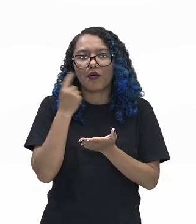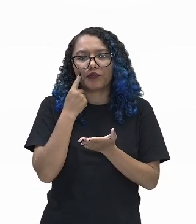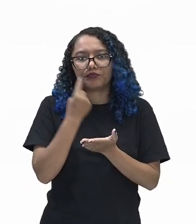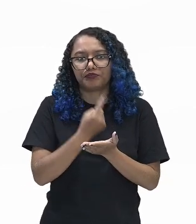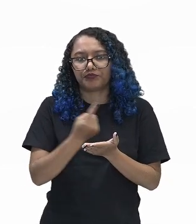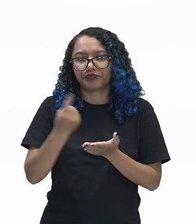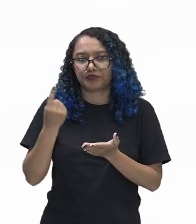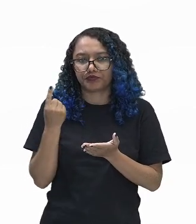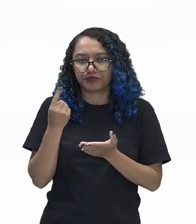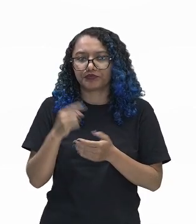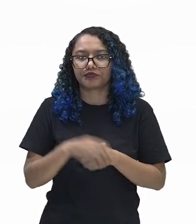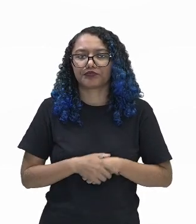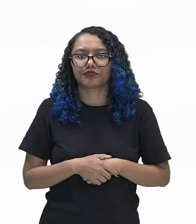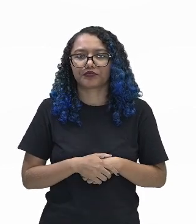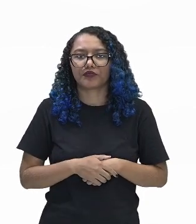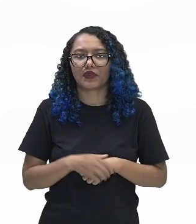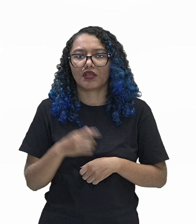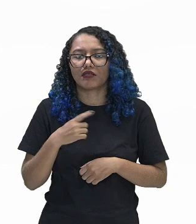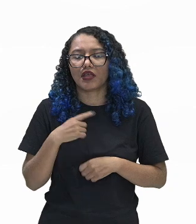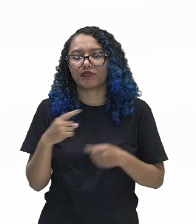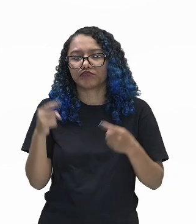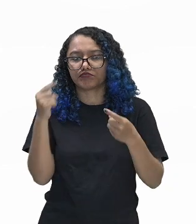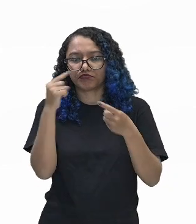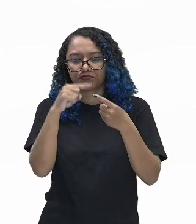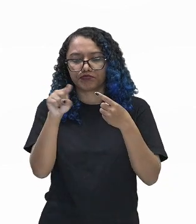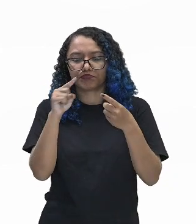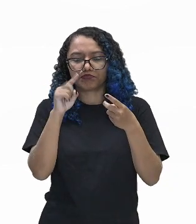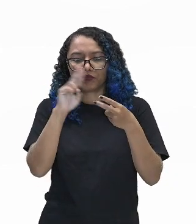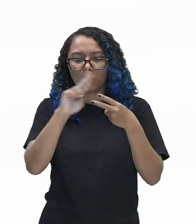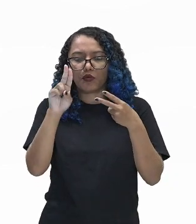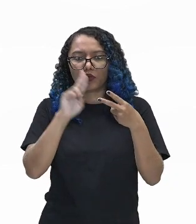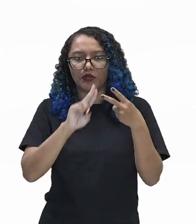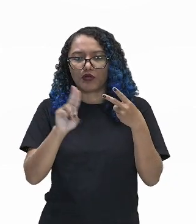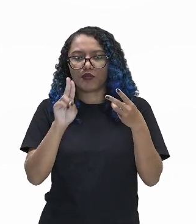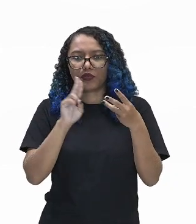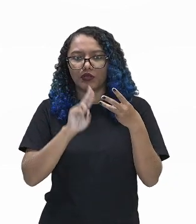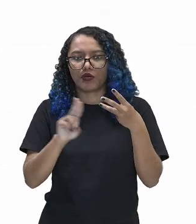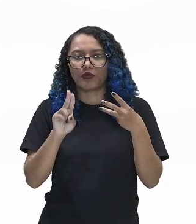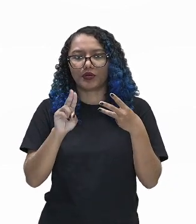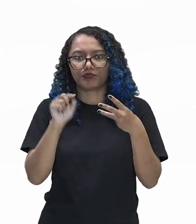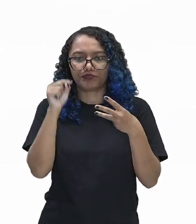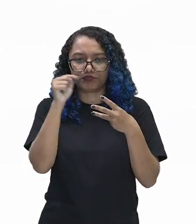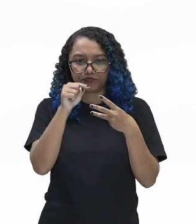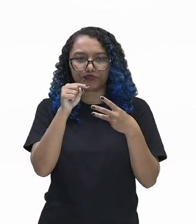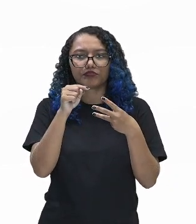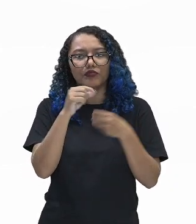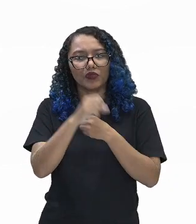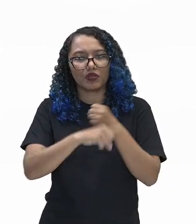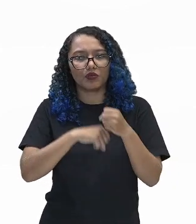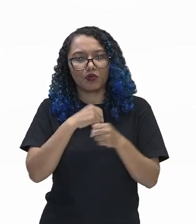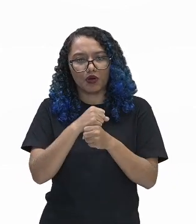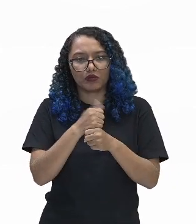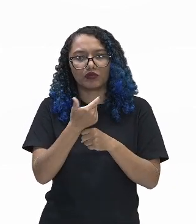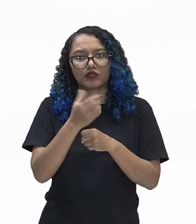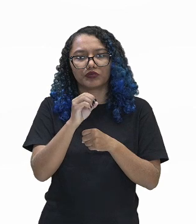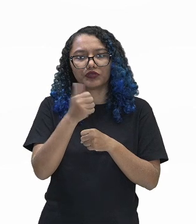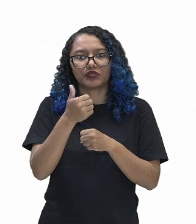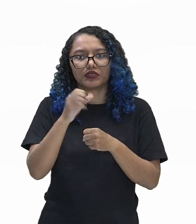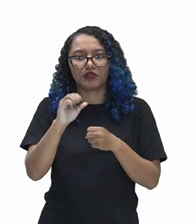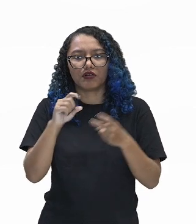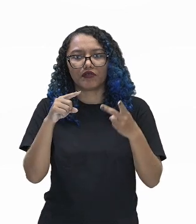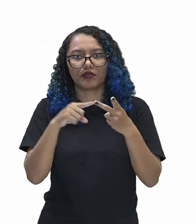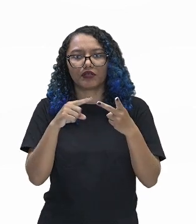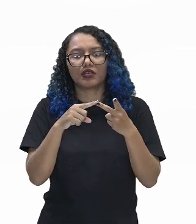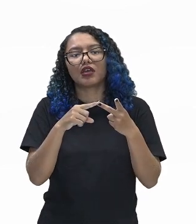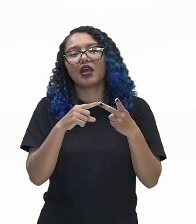ali indicando basicamente o ano, não é? Tempo de Retomada, também indicando o ano e a editora.